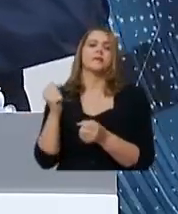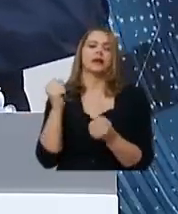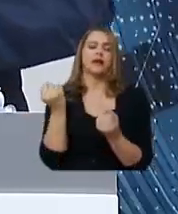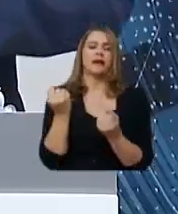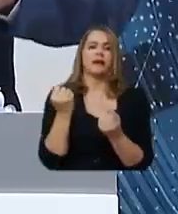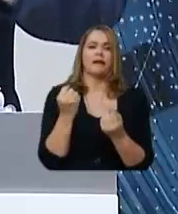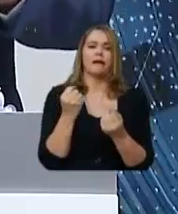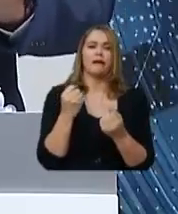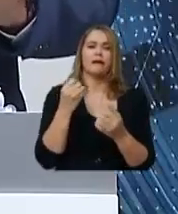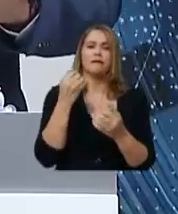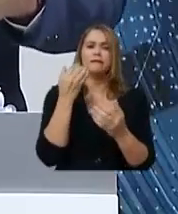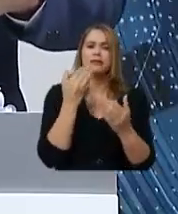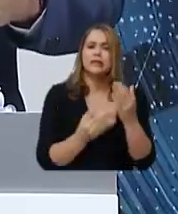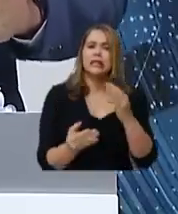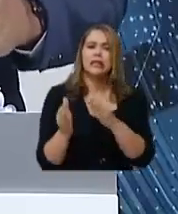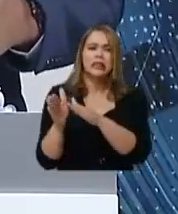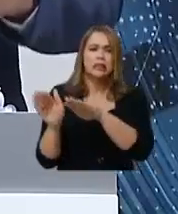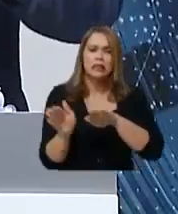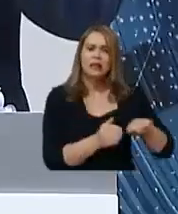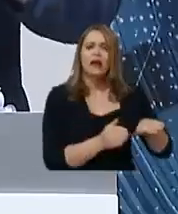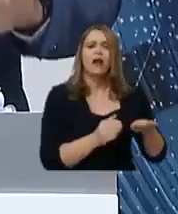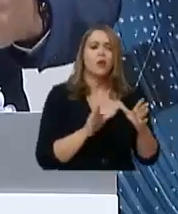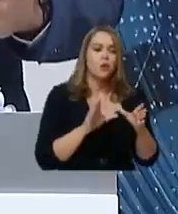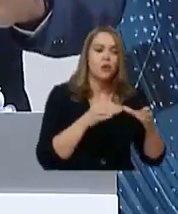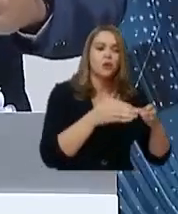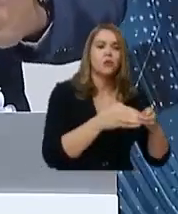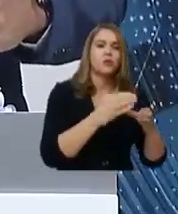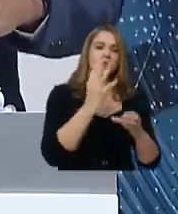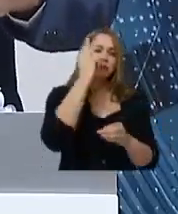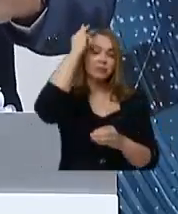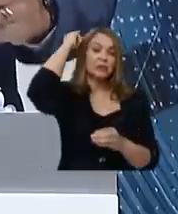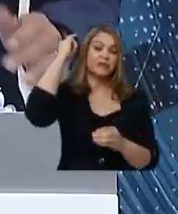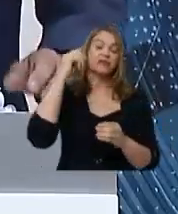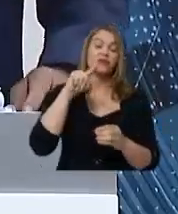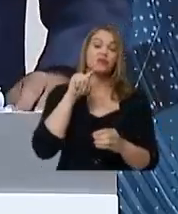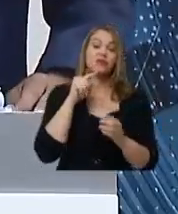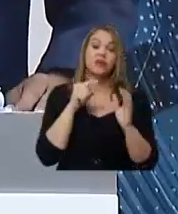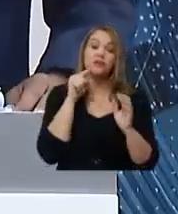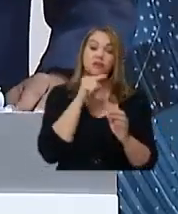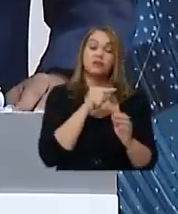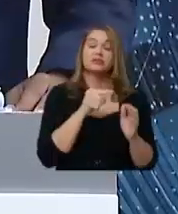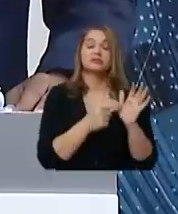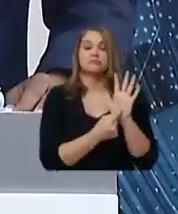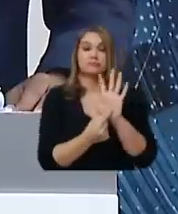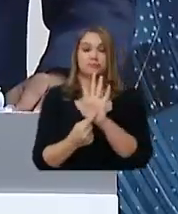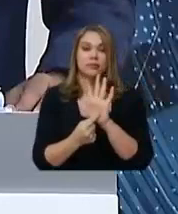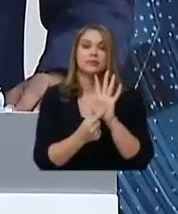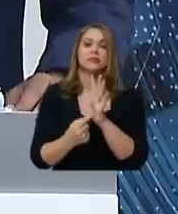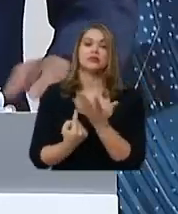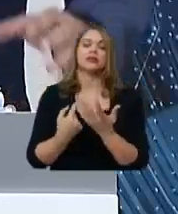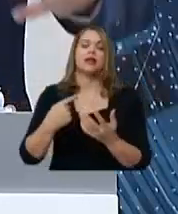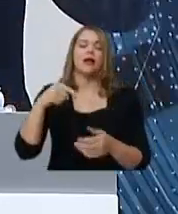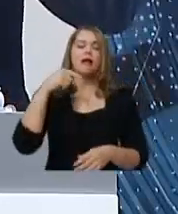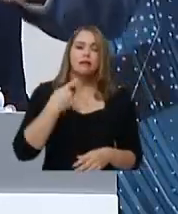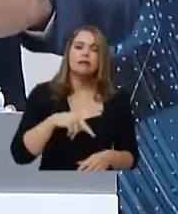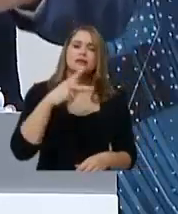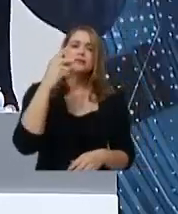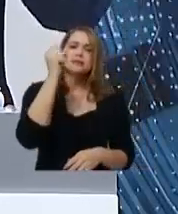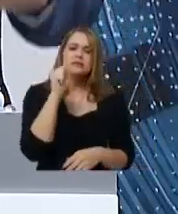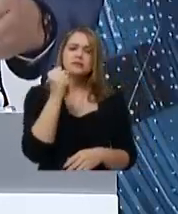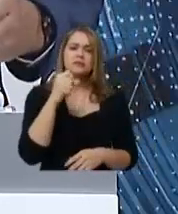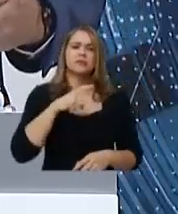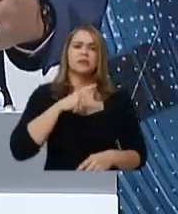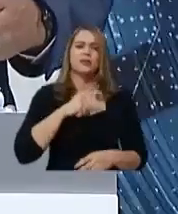o que está em jogo é o futuro de Sergipe que está em jogo é a geração de emprego renda é